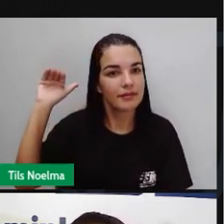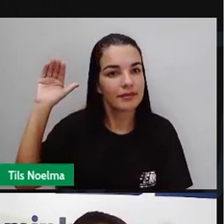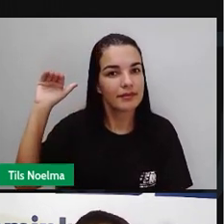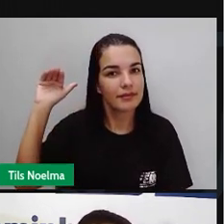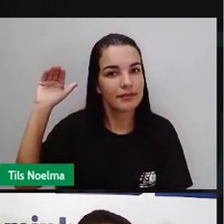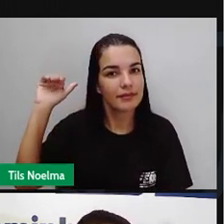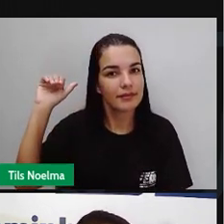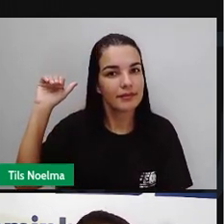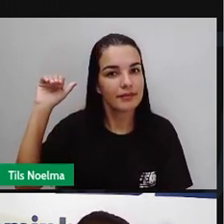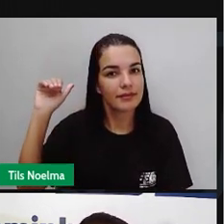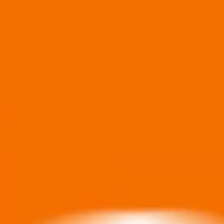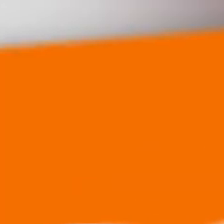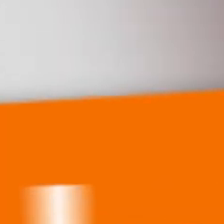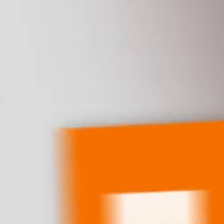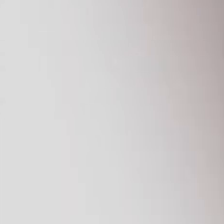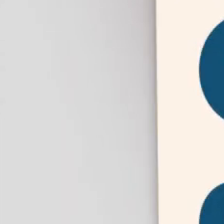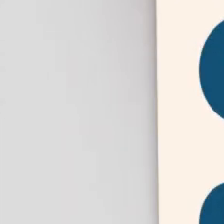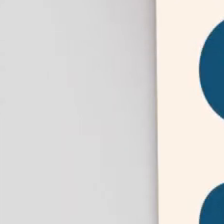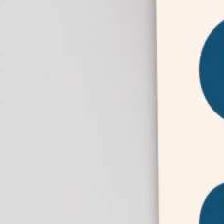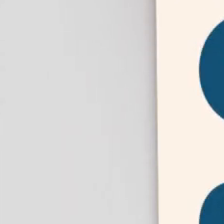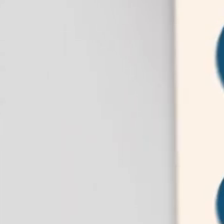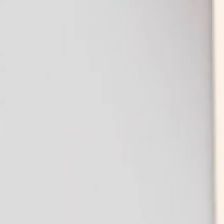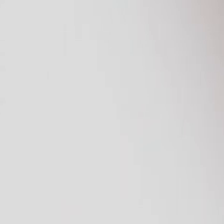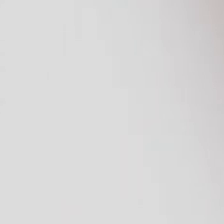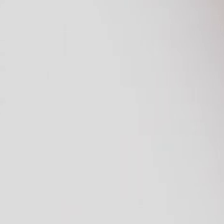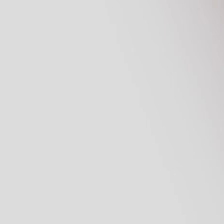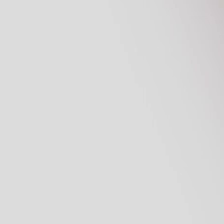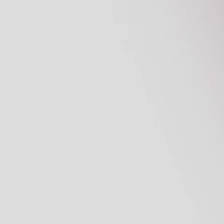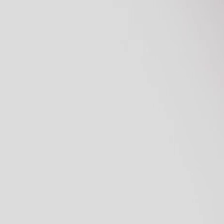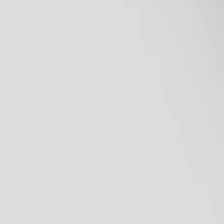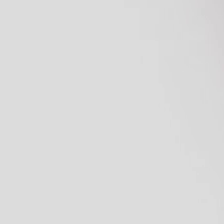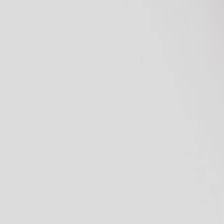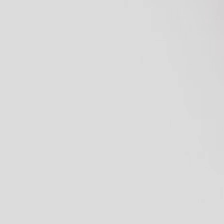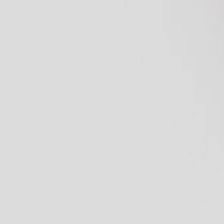mais tchau tchau tchau tchau